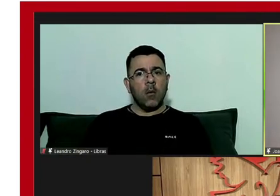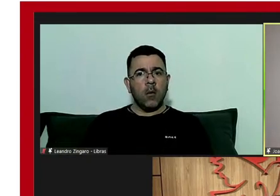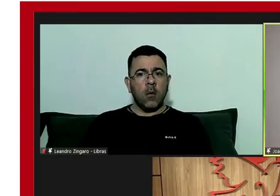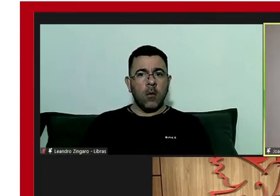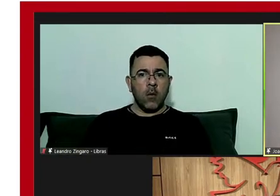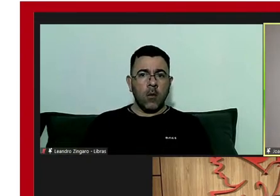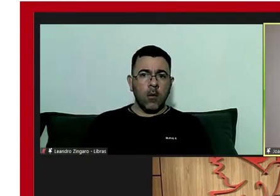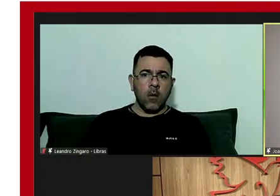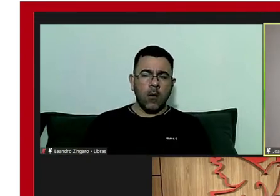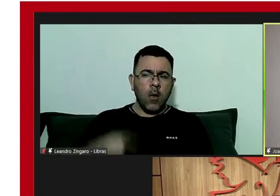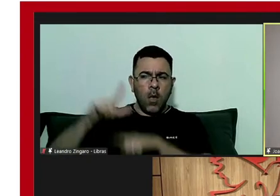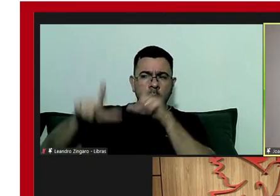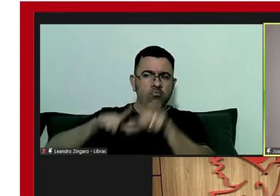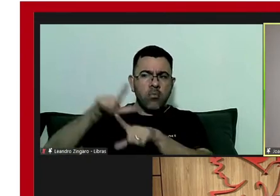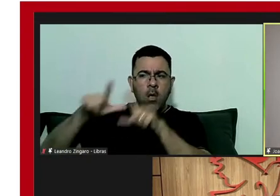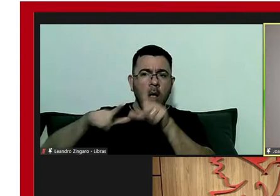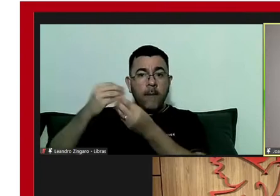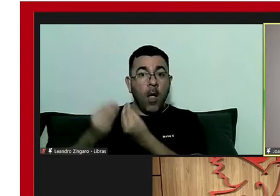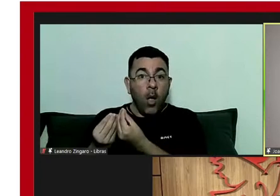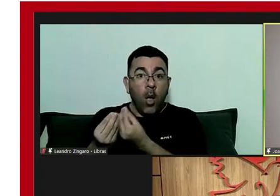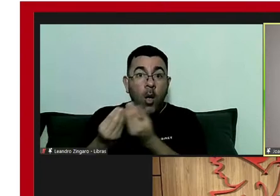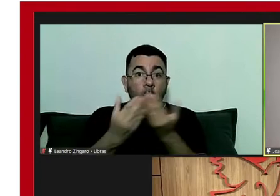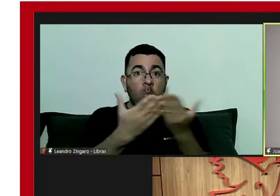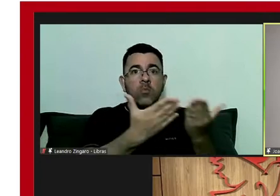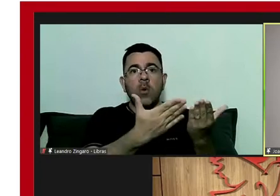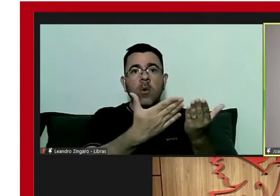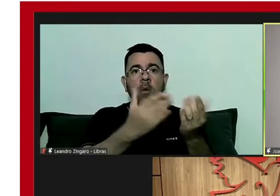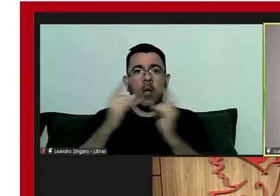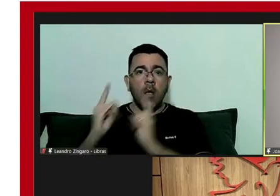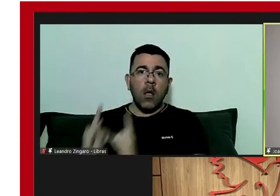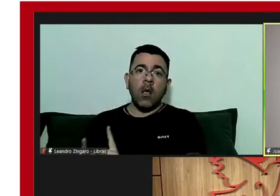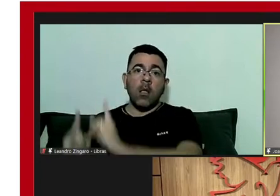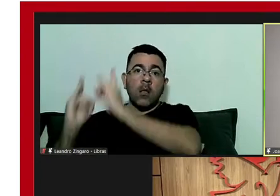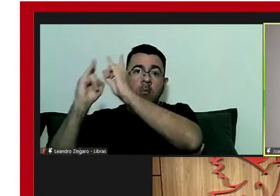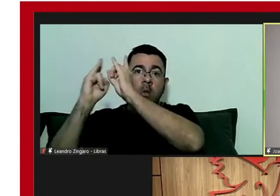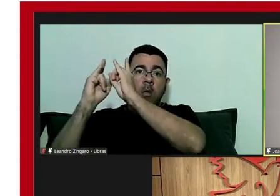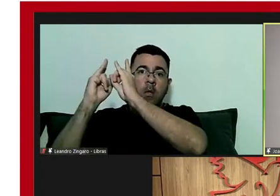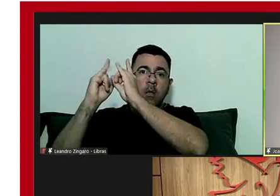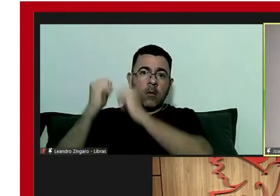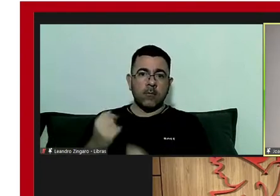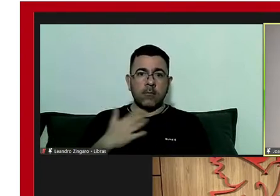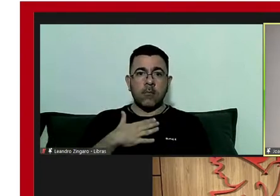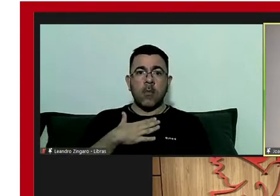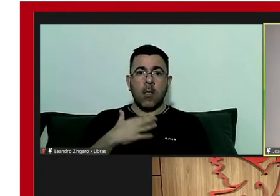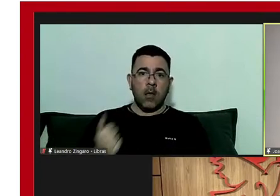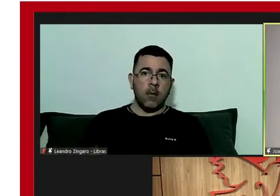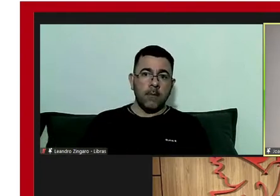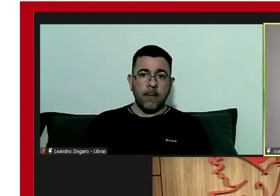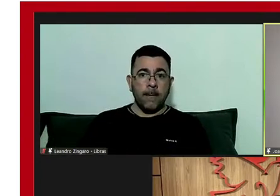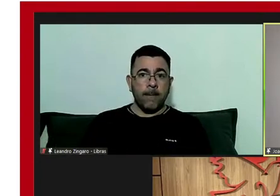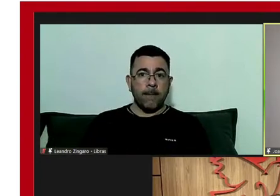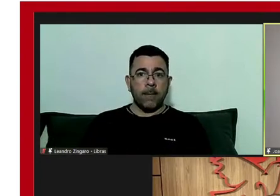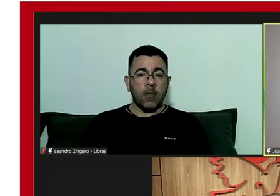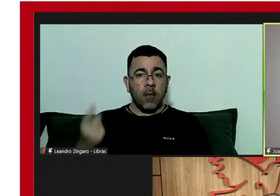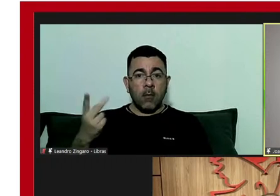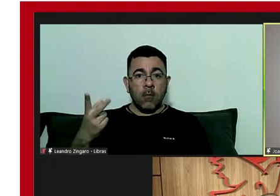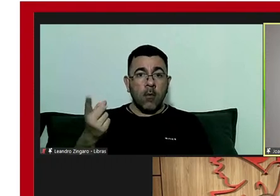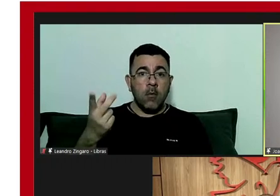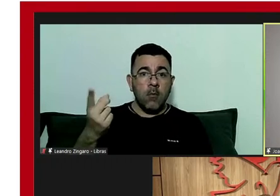presta serviço eh desde Imóveis que eles são donos que e que eles alugam imóveis